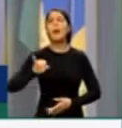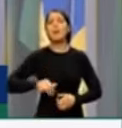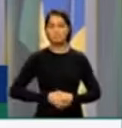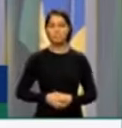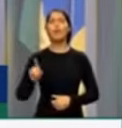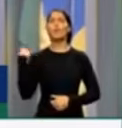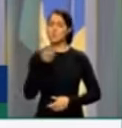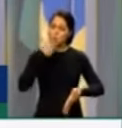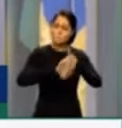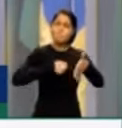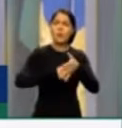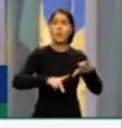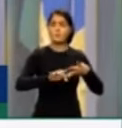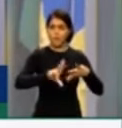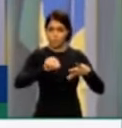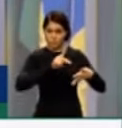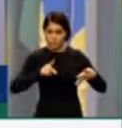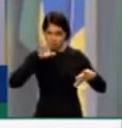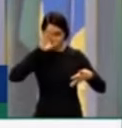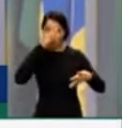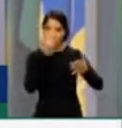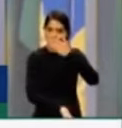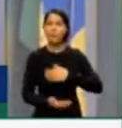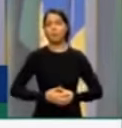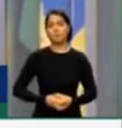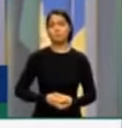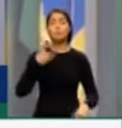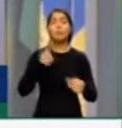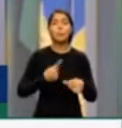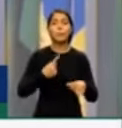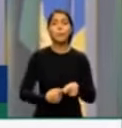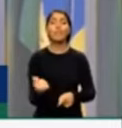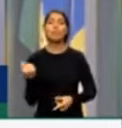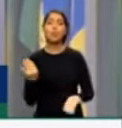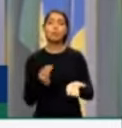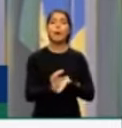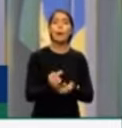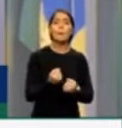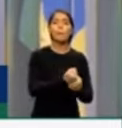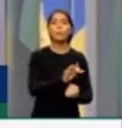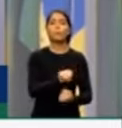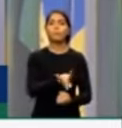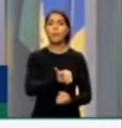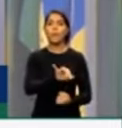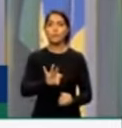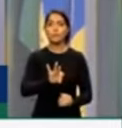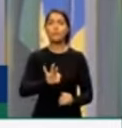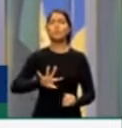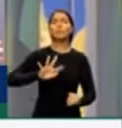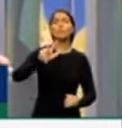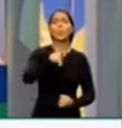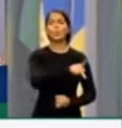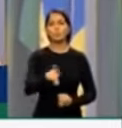para que este veto seja derrubado e pra o rateio dos para 14 do fundef seja garantido por esse Congresso Nacional aos